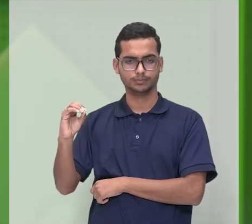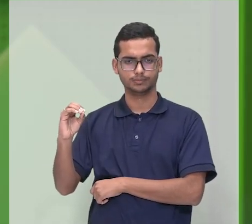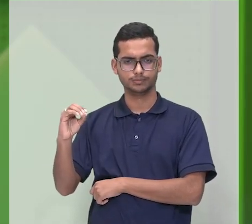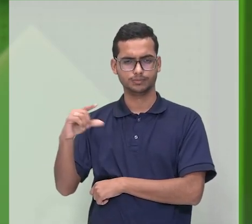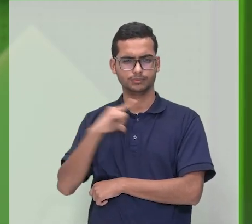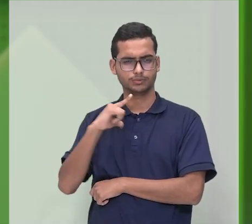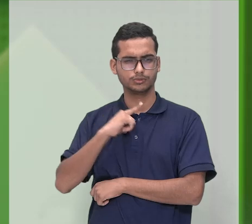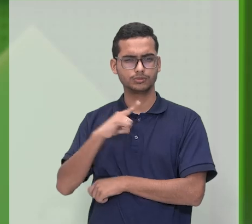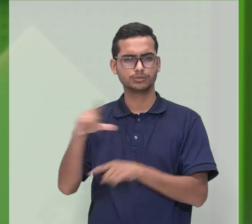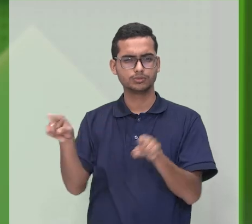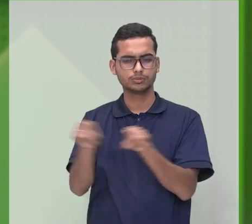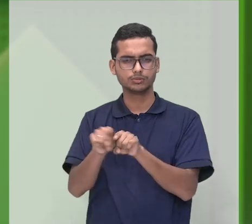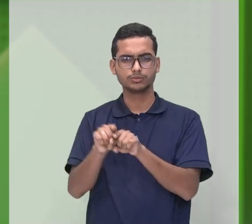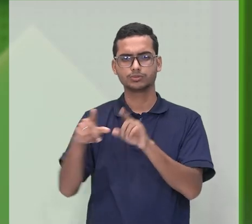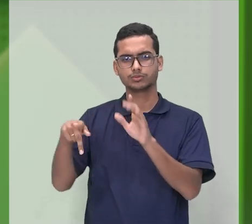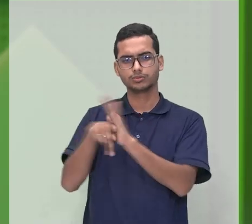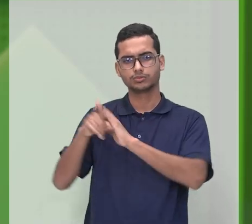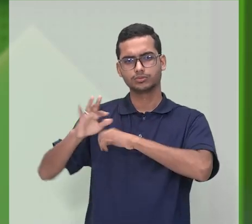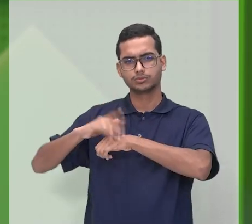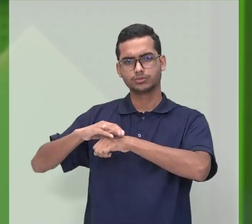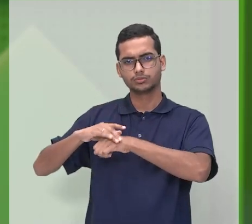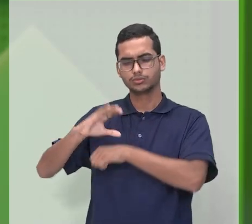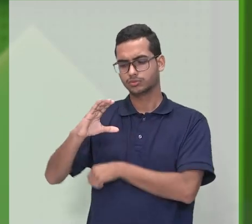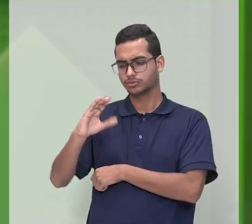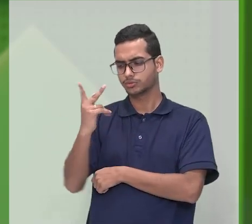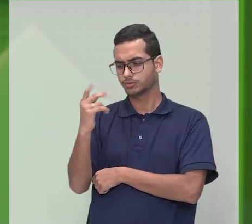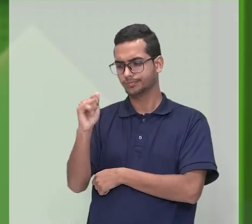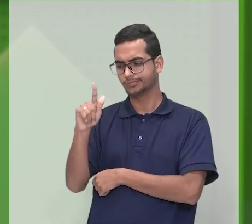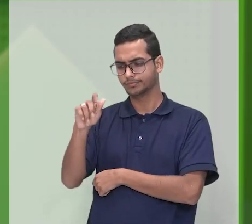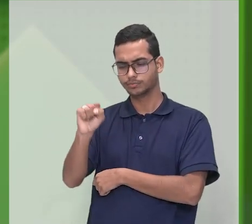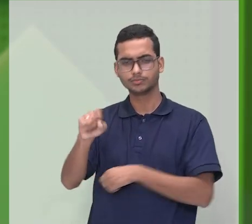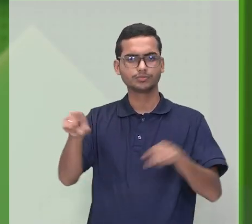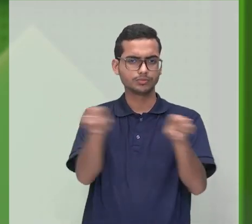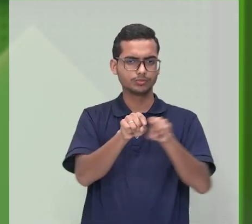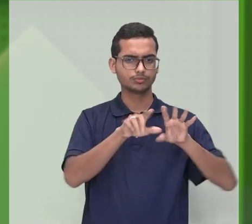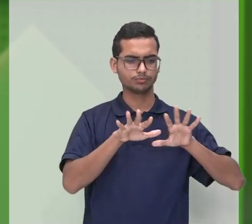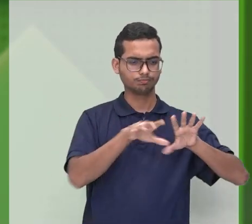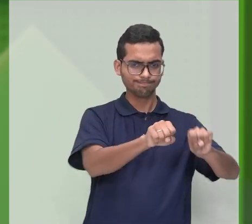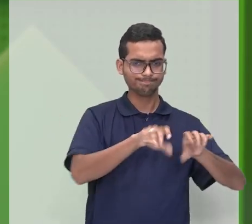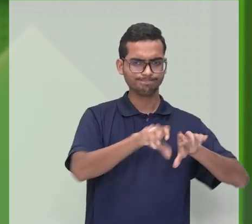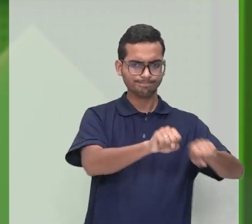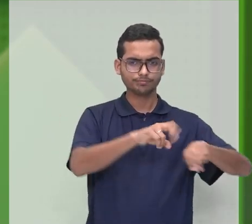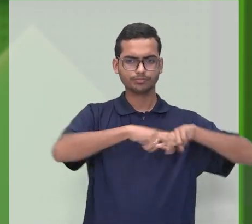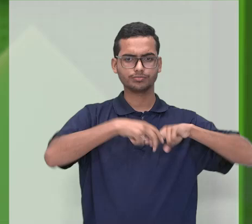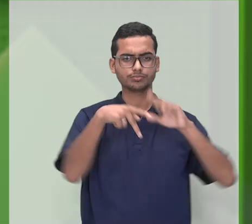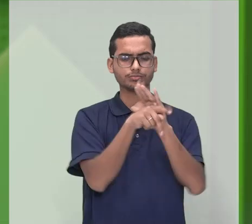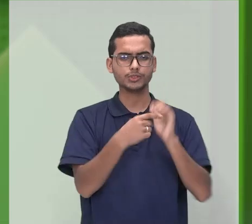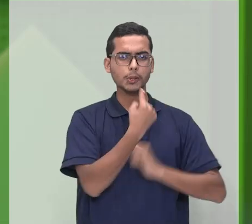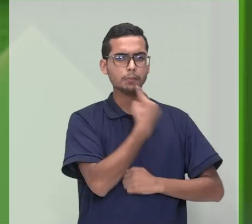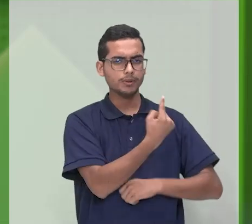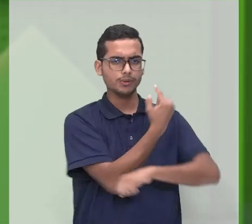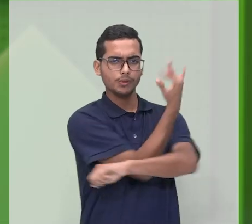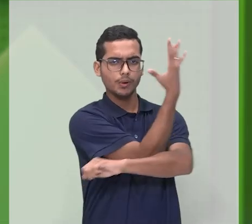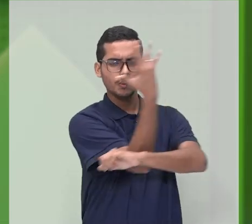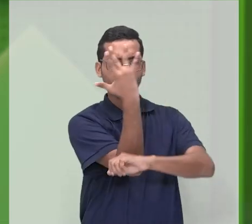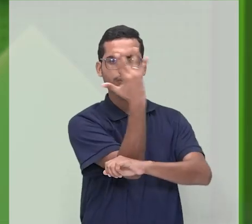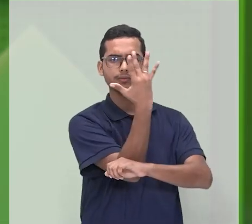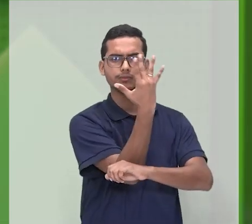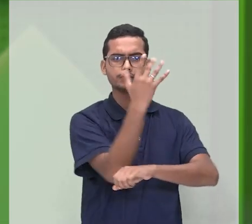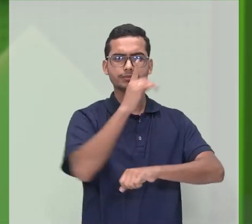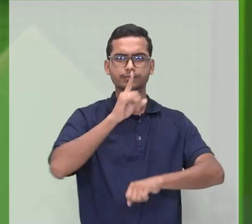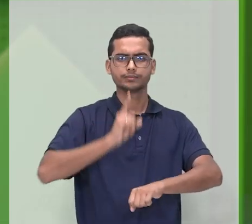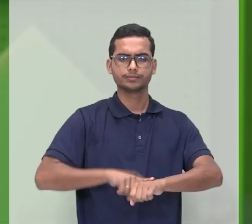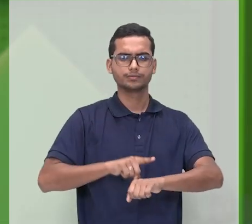né, a doença de Chagas, e o nosso açaí, porque ele está na região de mata, estava ali na hora